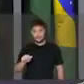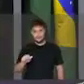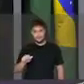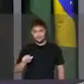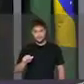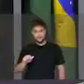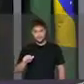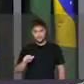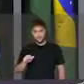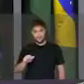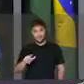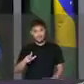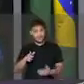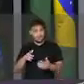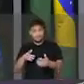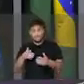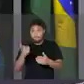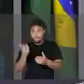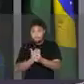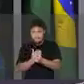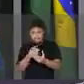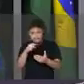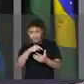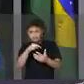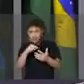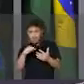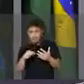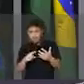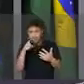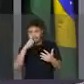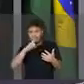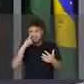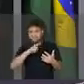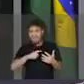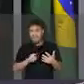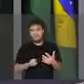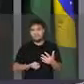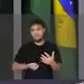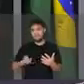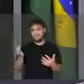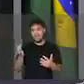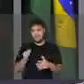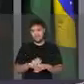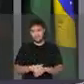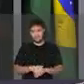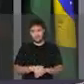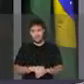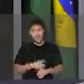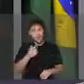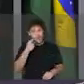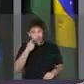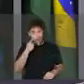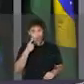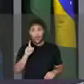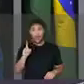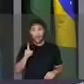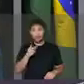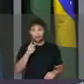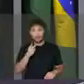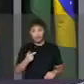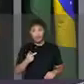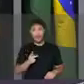nulidades gravíssimas do início ao fim. Vou citar aqui